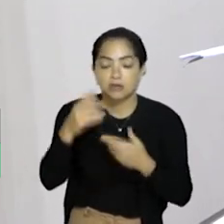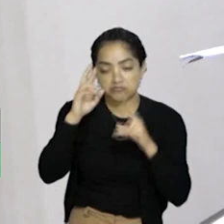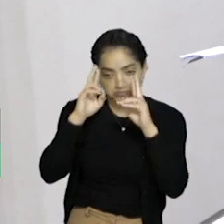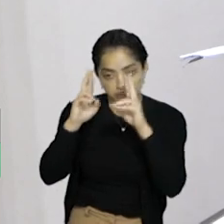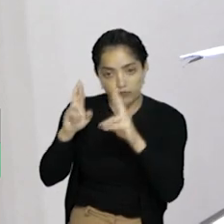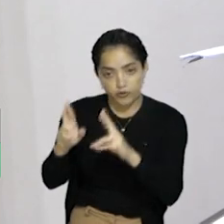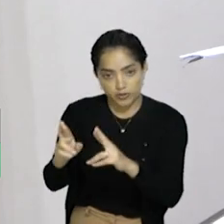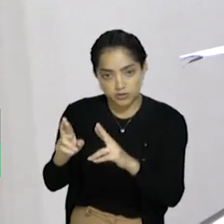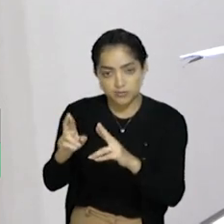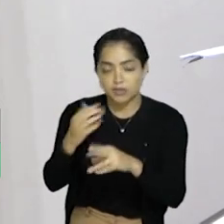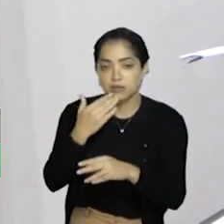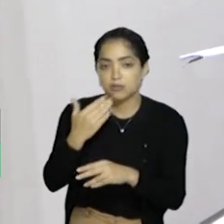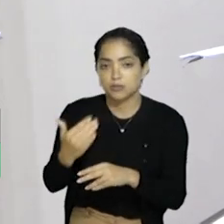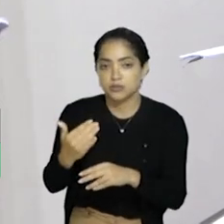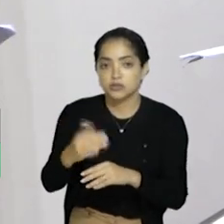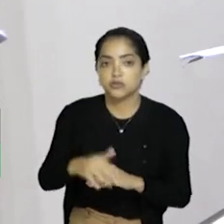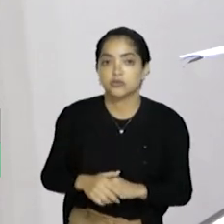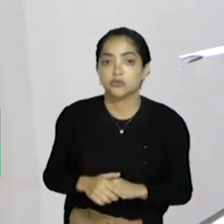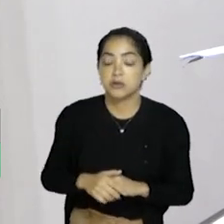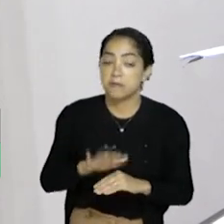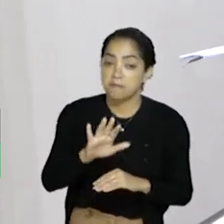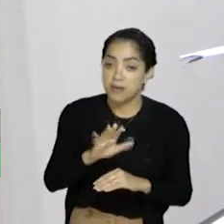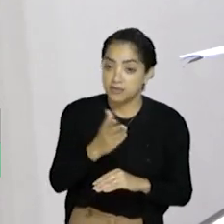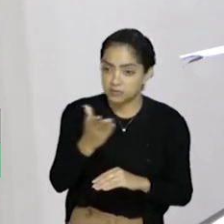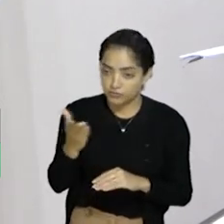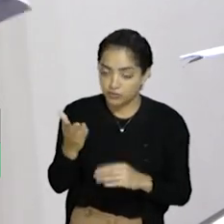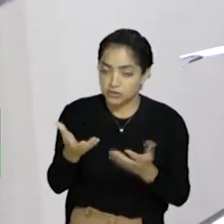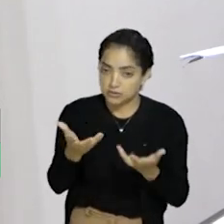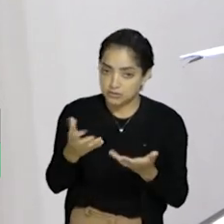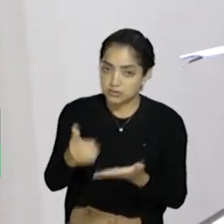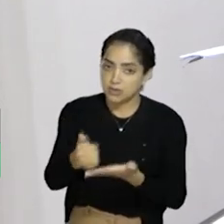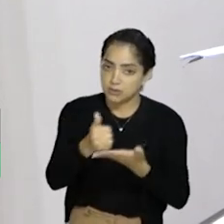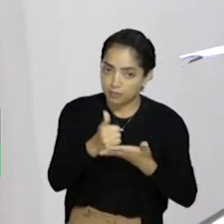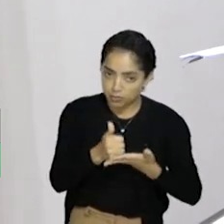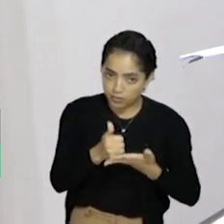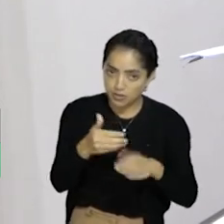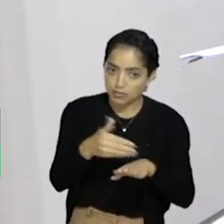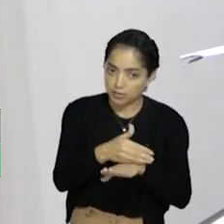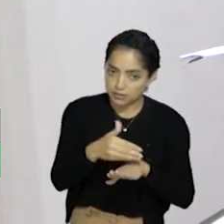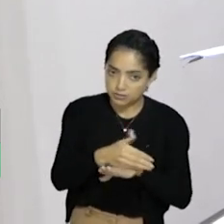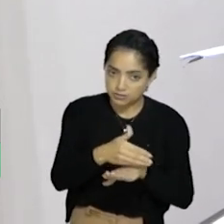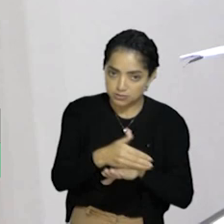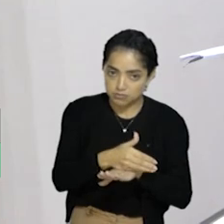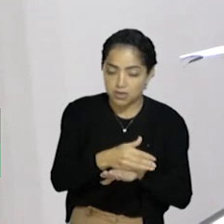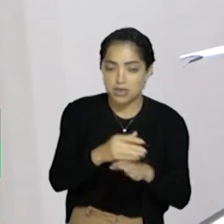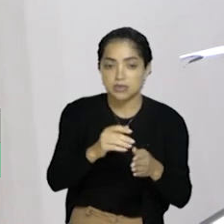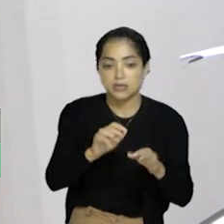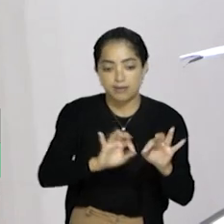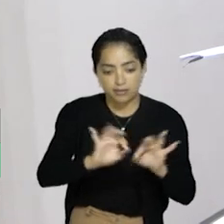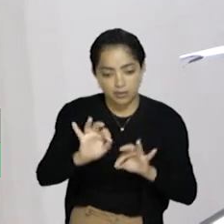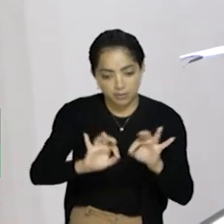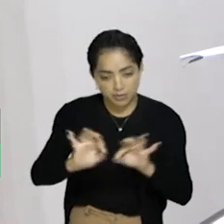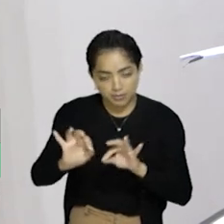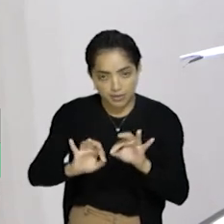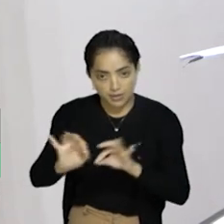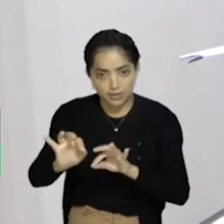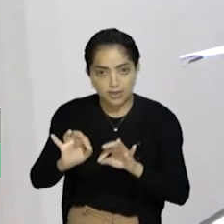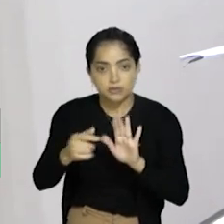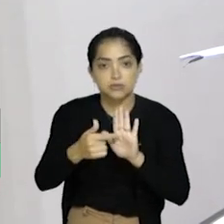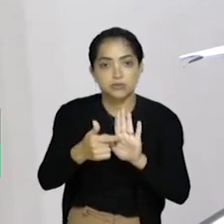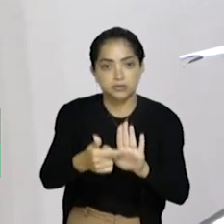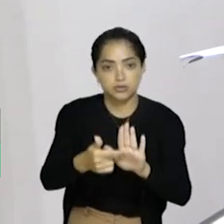esse pedido Mas quem quiser apoiar quem quiser tá junto tá feito aqui a nossa